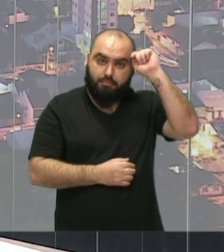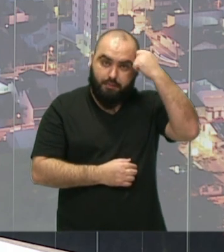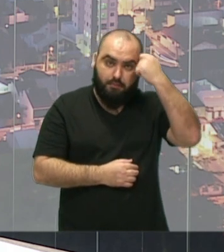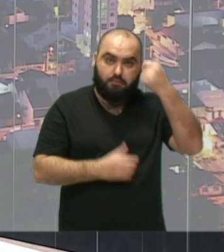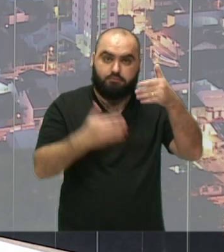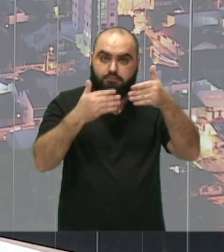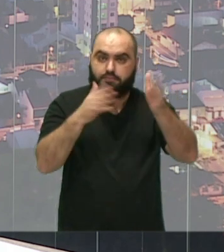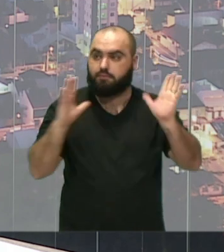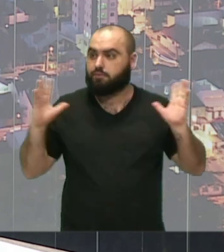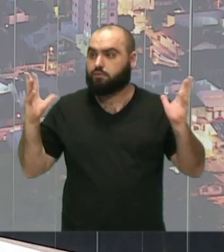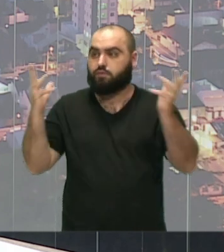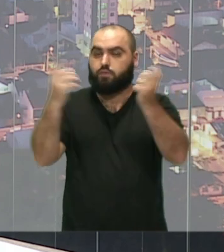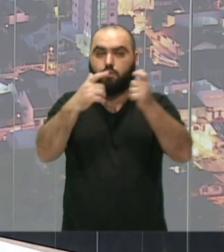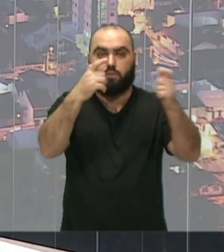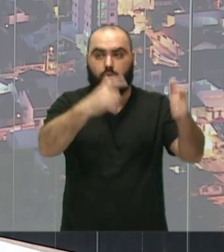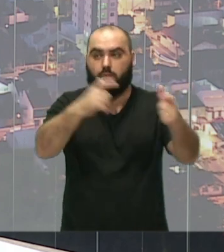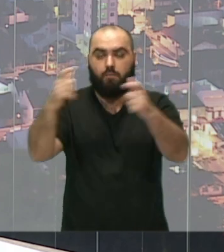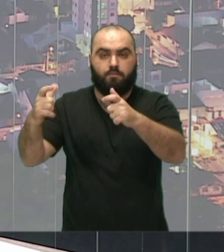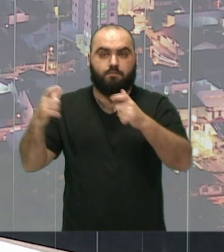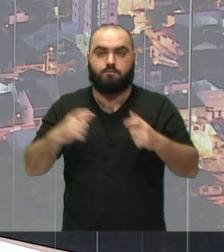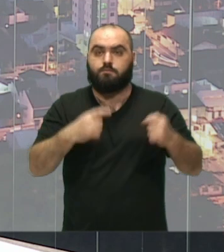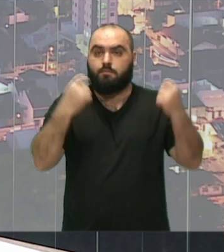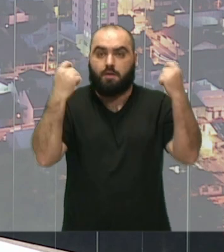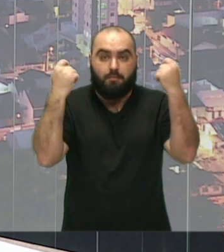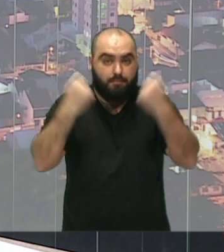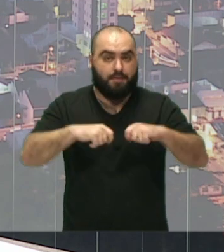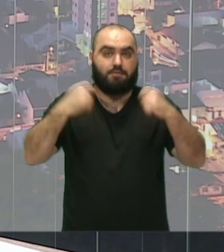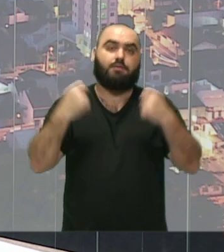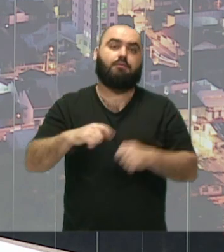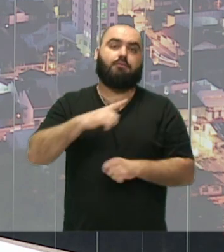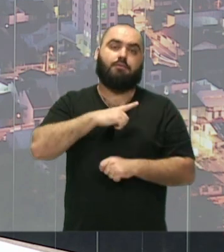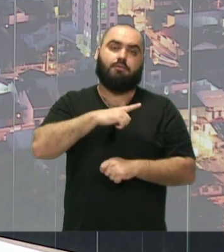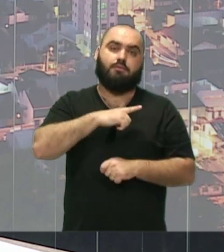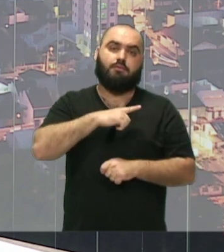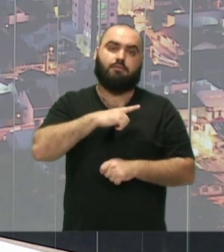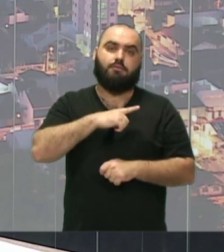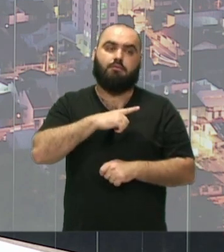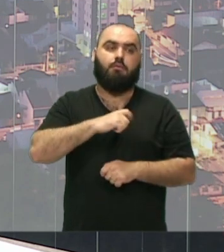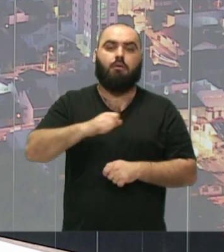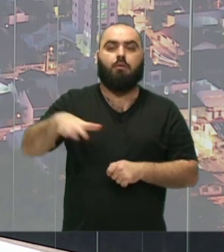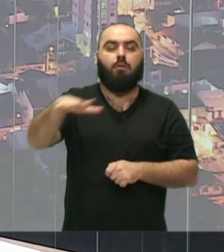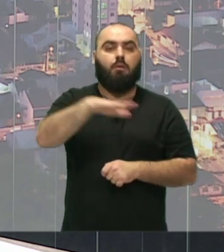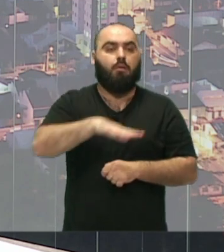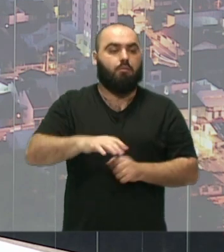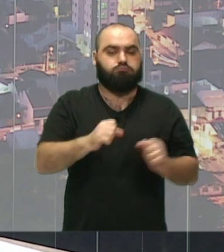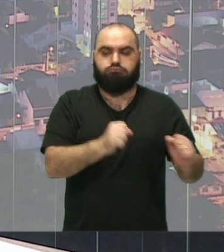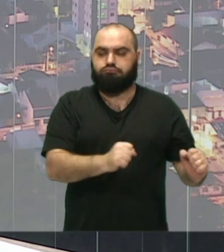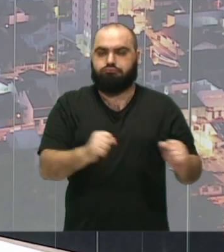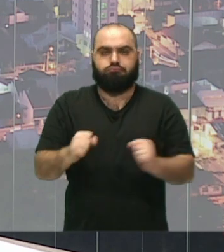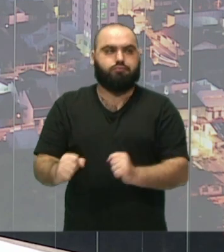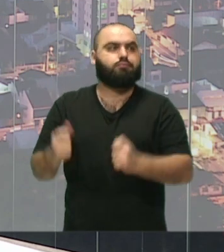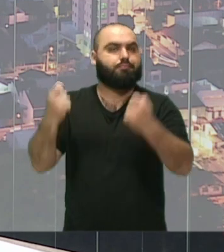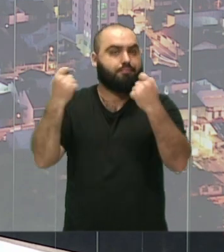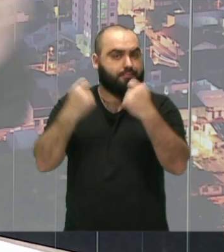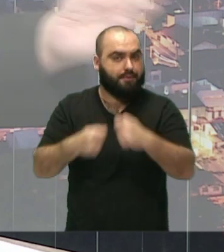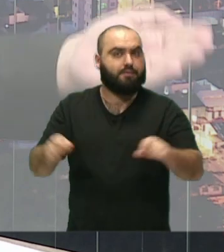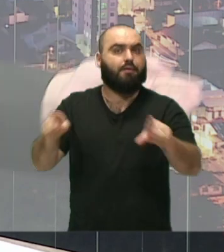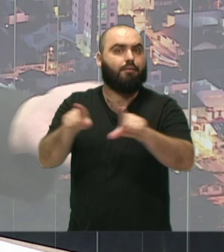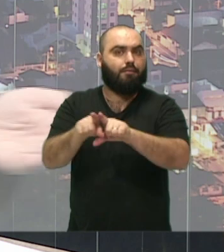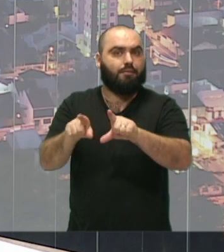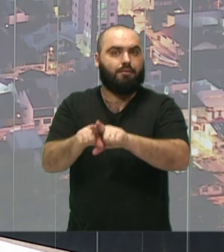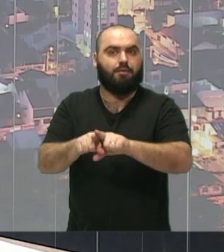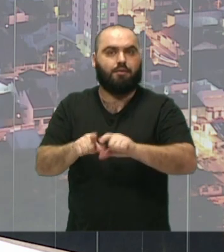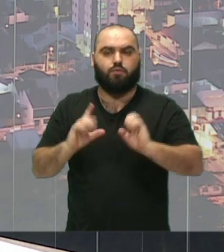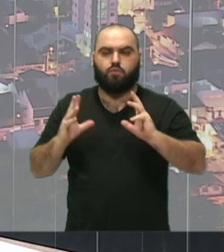deveria ter em todos os locais, em todos os níveis de poder e todos os